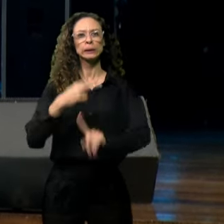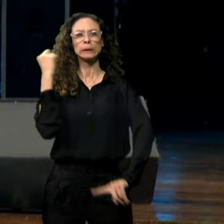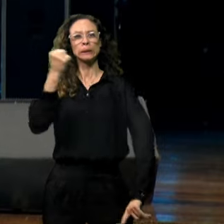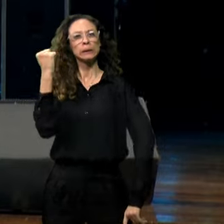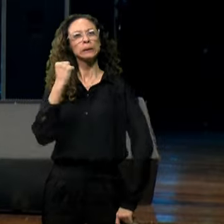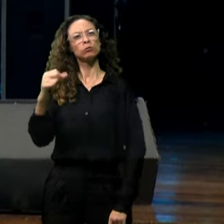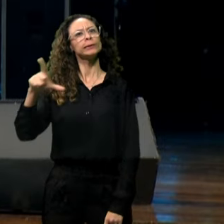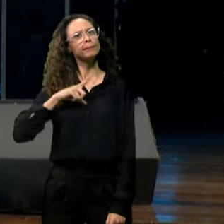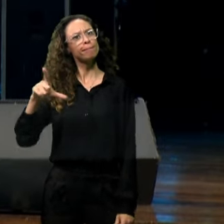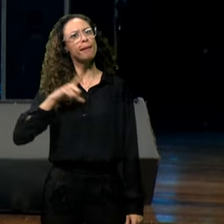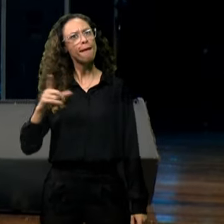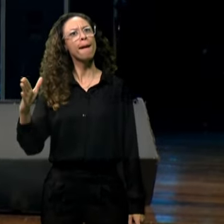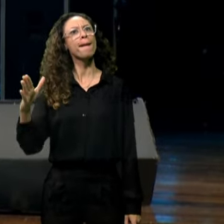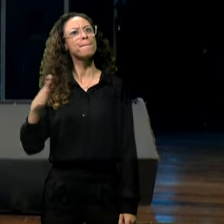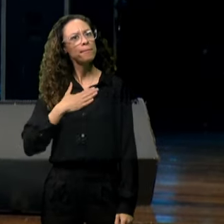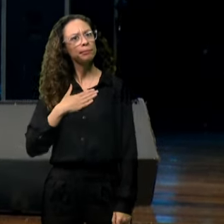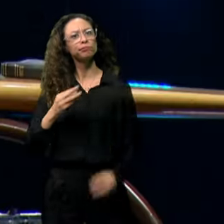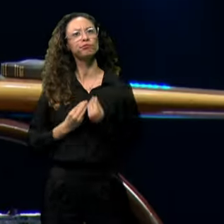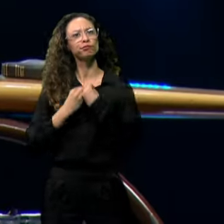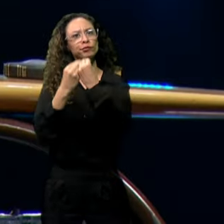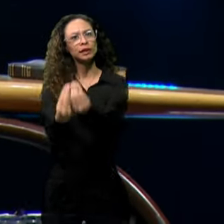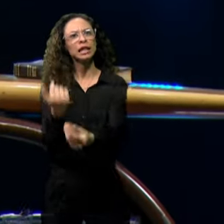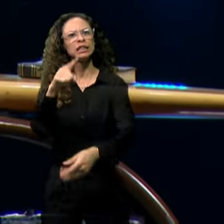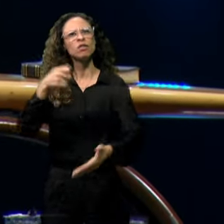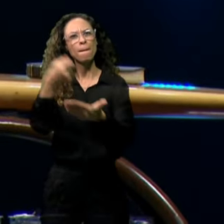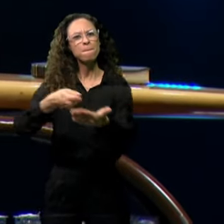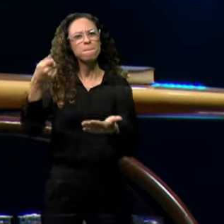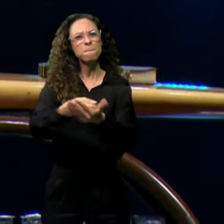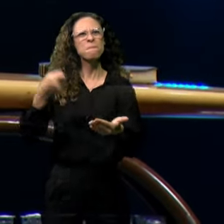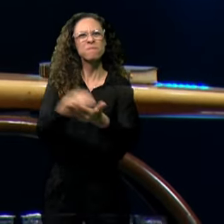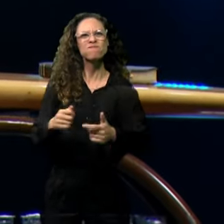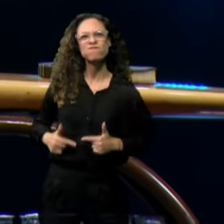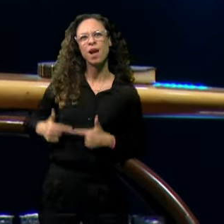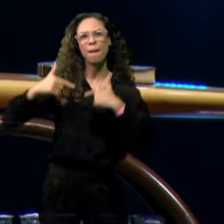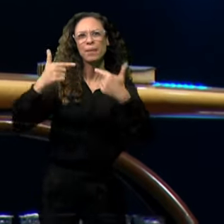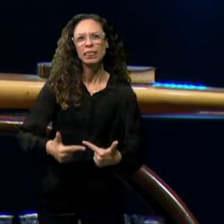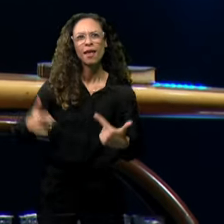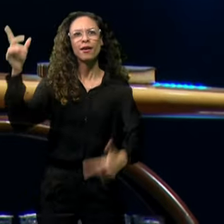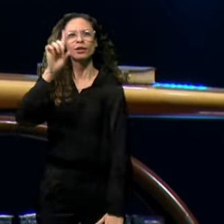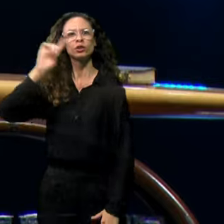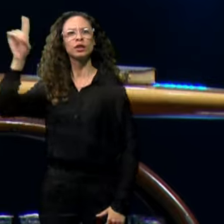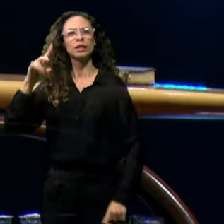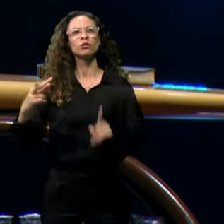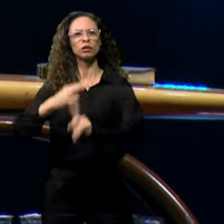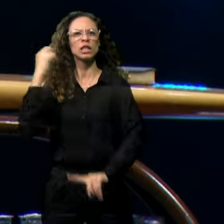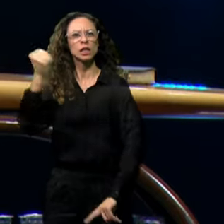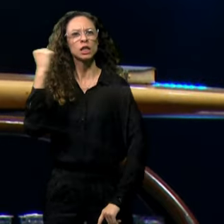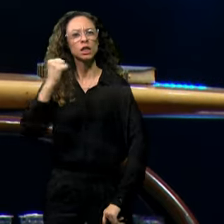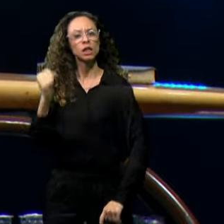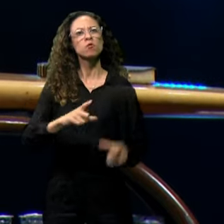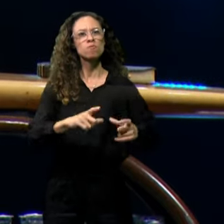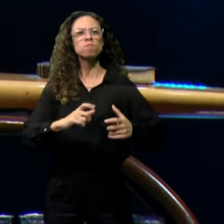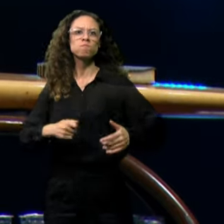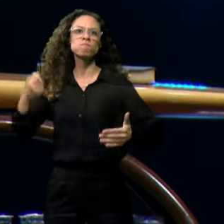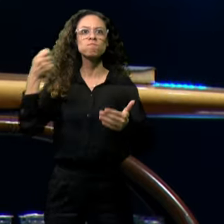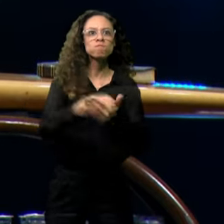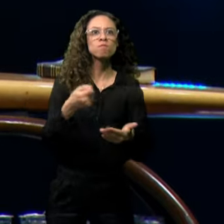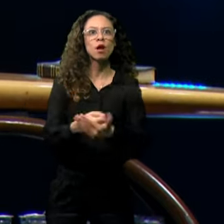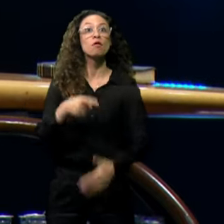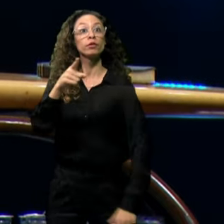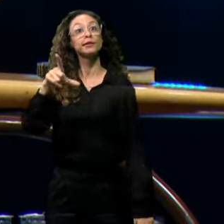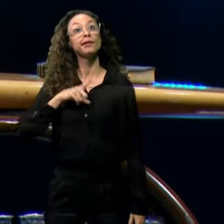estou falando aqui que se você pelejar as batalhas do Senhor se você tomar conquistar a terra você tem